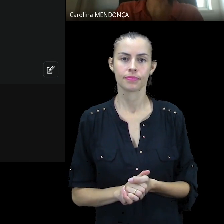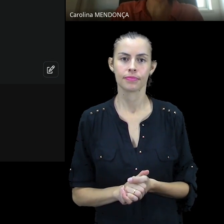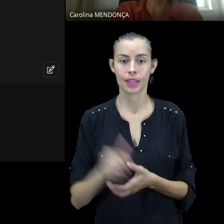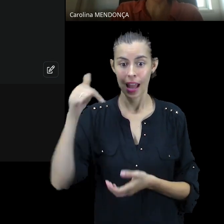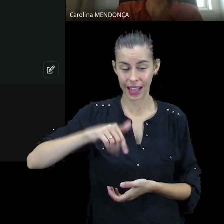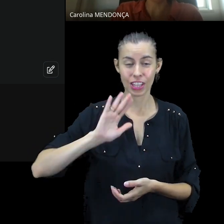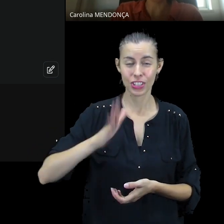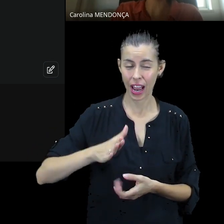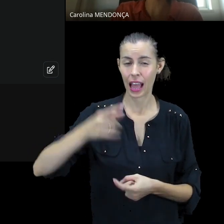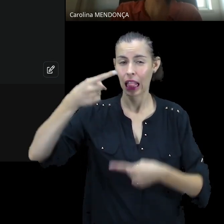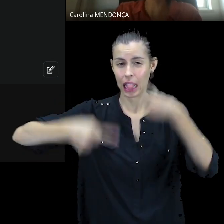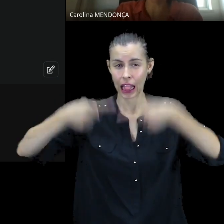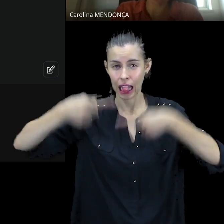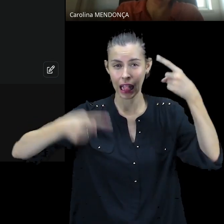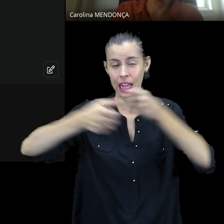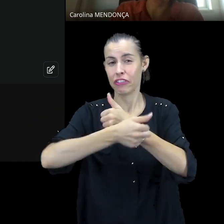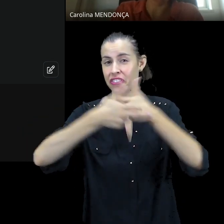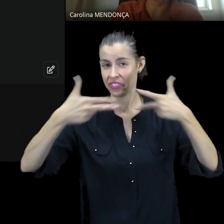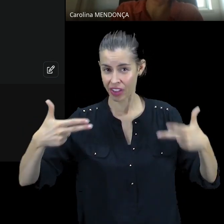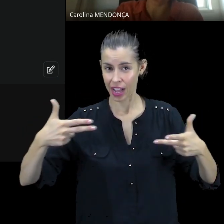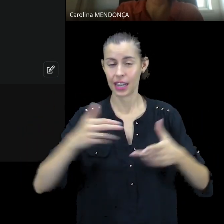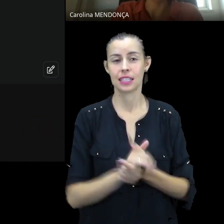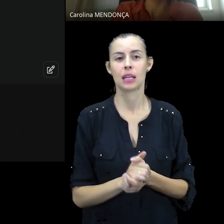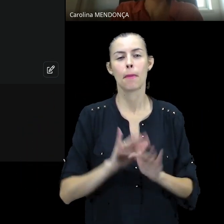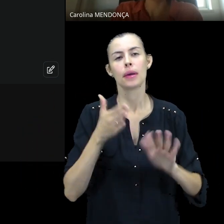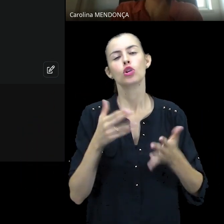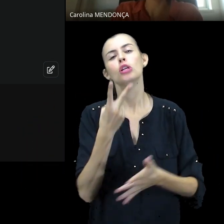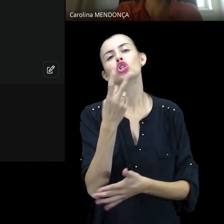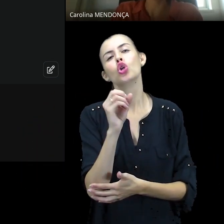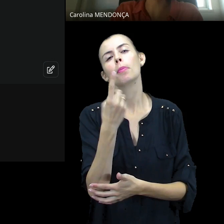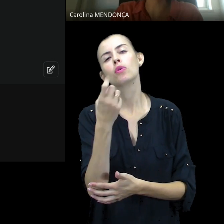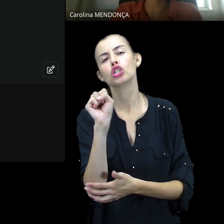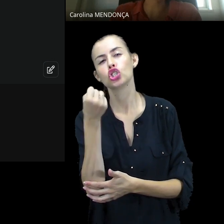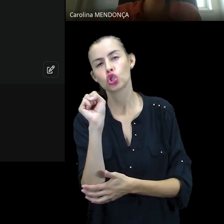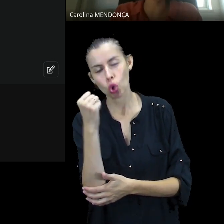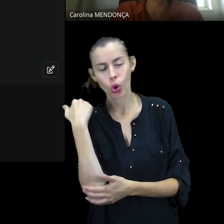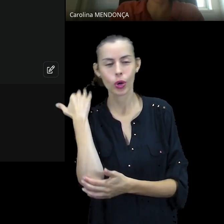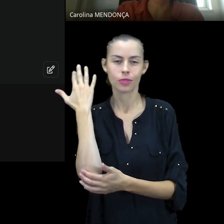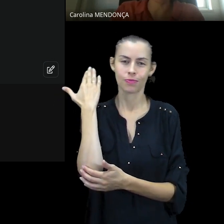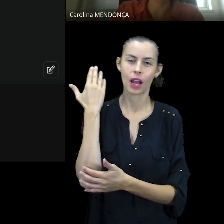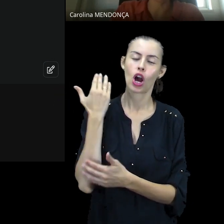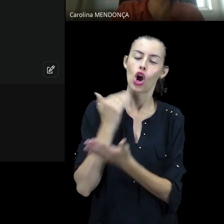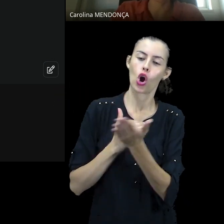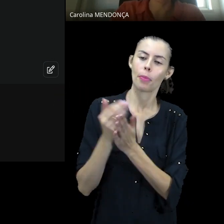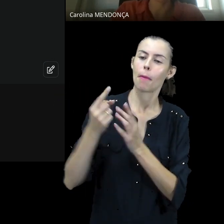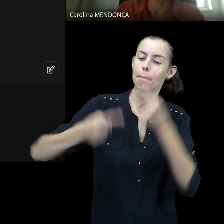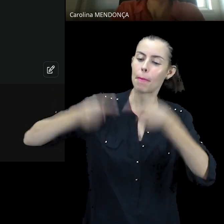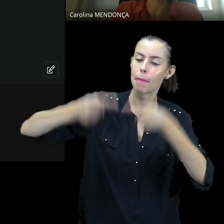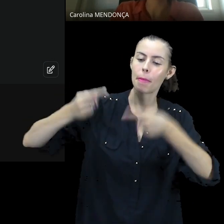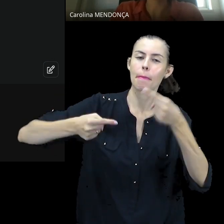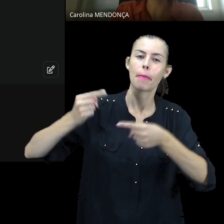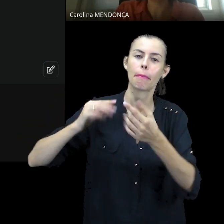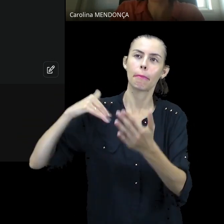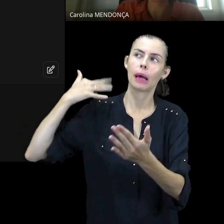gente aprovou aqui na UFBA, fez muitas discussões, é importante dizer, que, como eu disse a vocês, desde 2018 a gente está fazendo essas discussões,